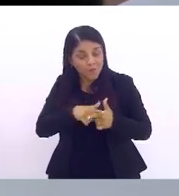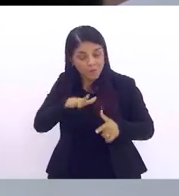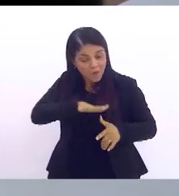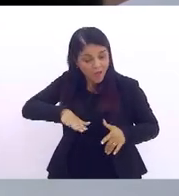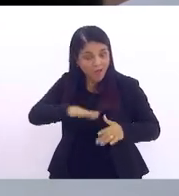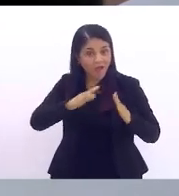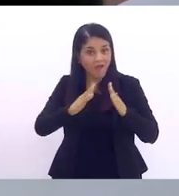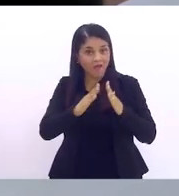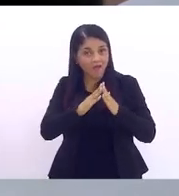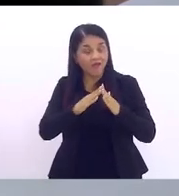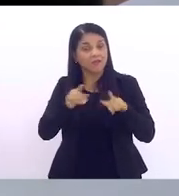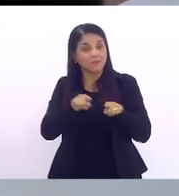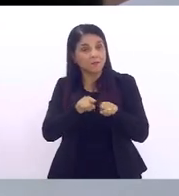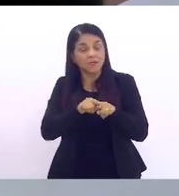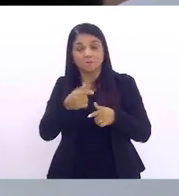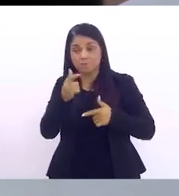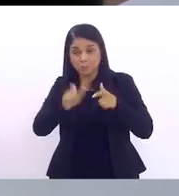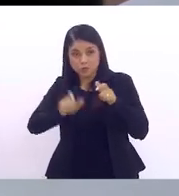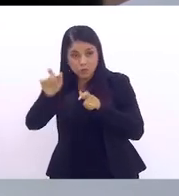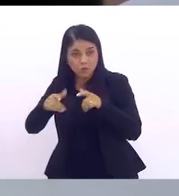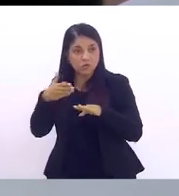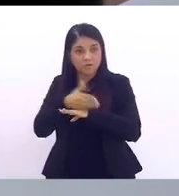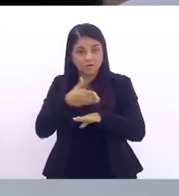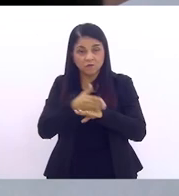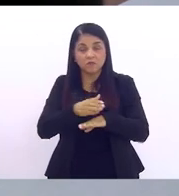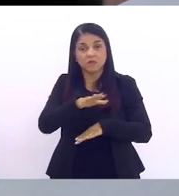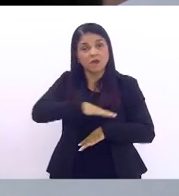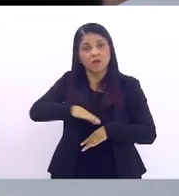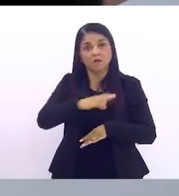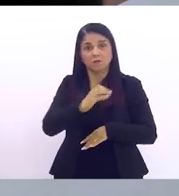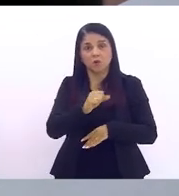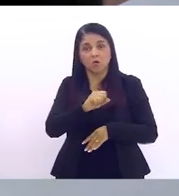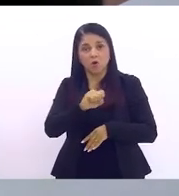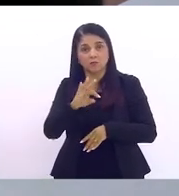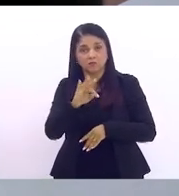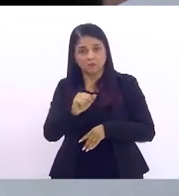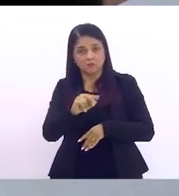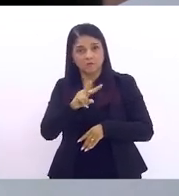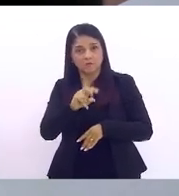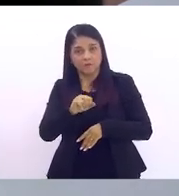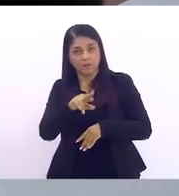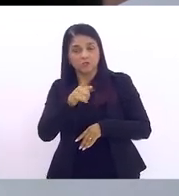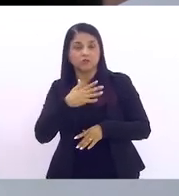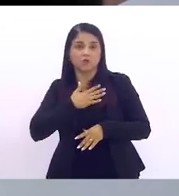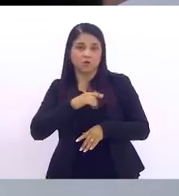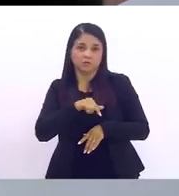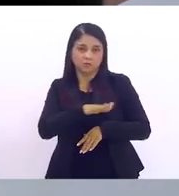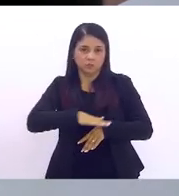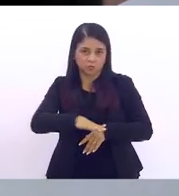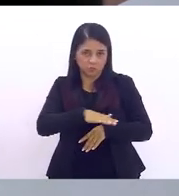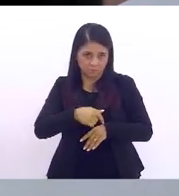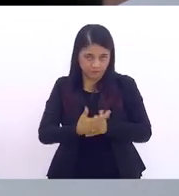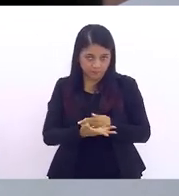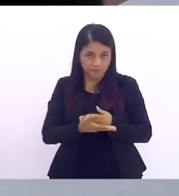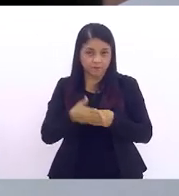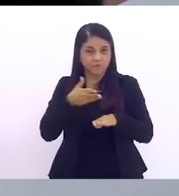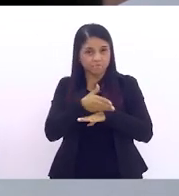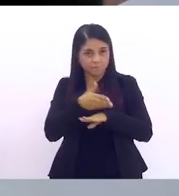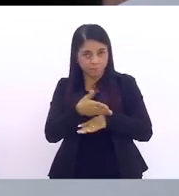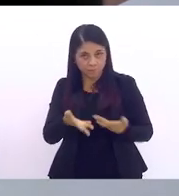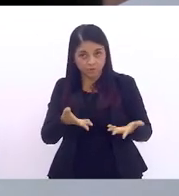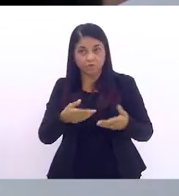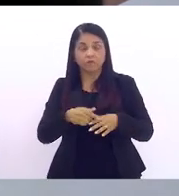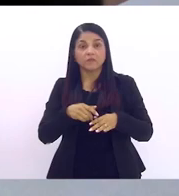só de Mangaratiba mas de toda Costa Verde e de quem gosta daquela região e frequenta tá lá são vários débitos que